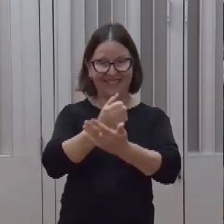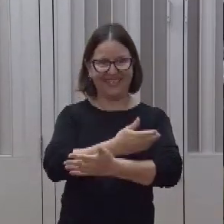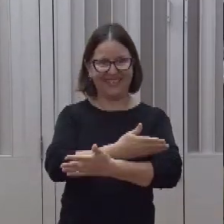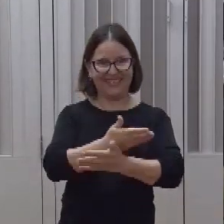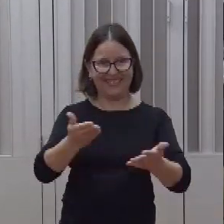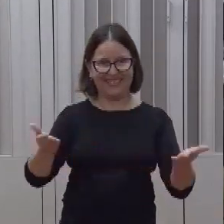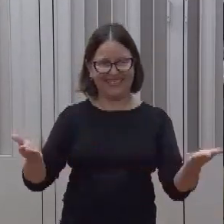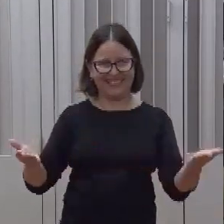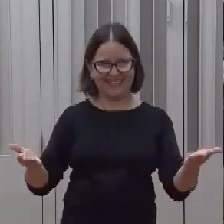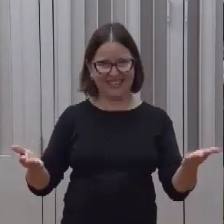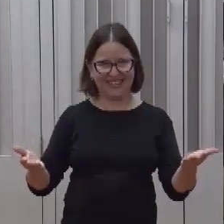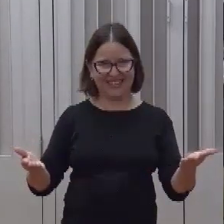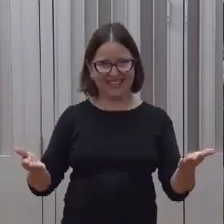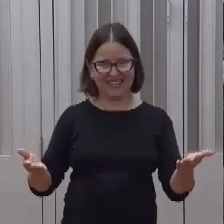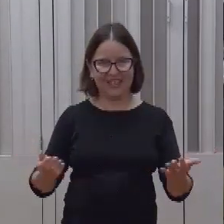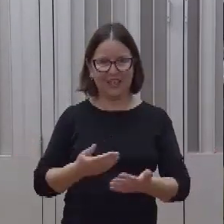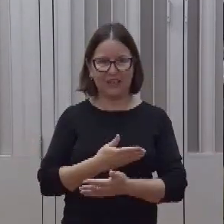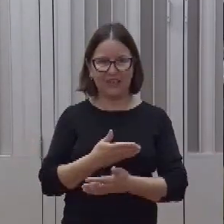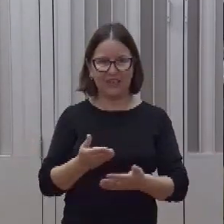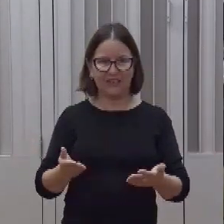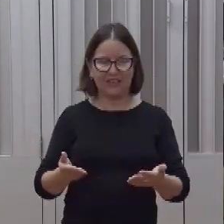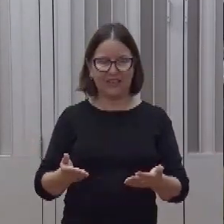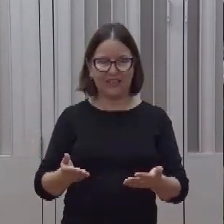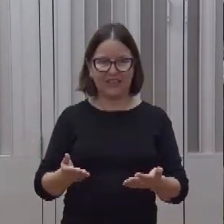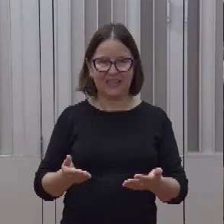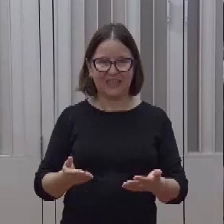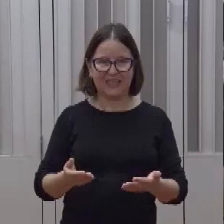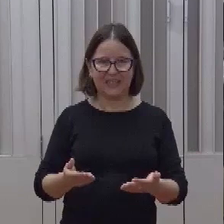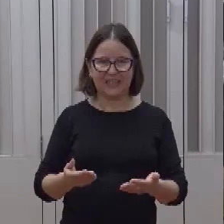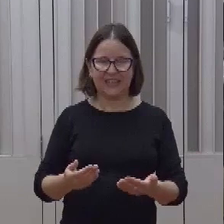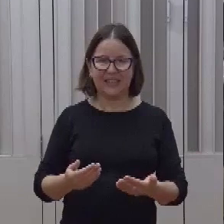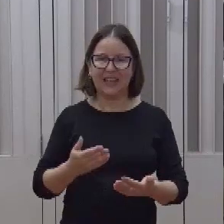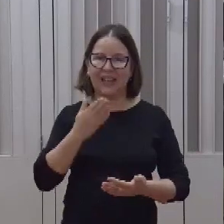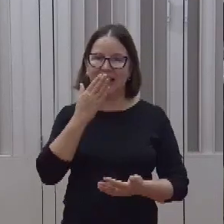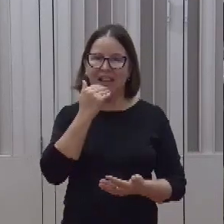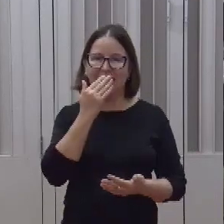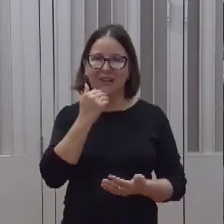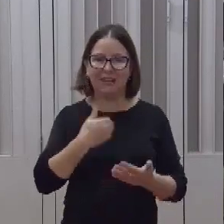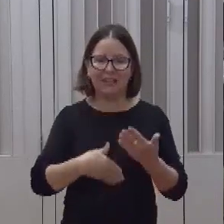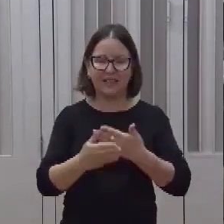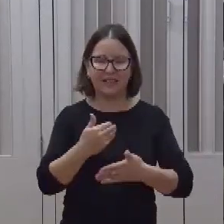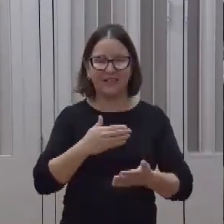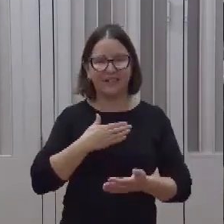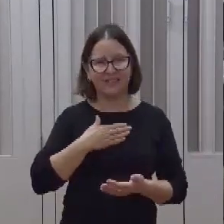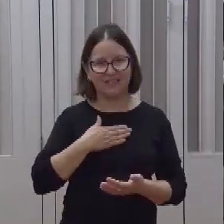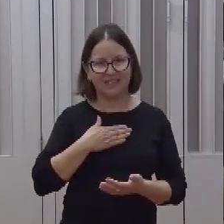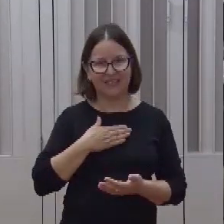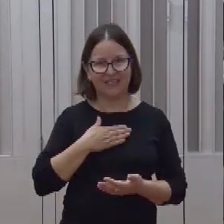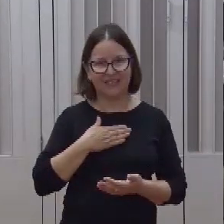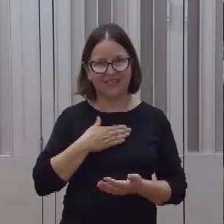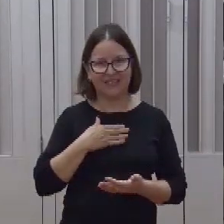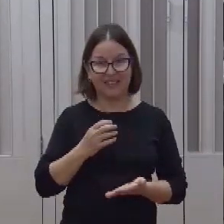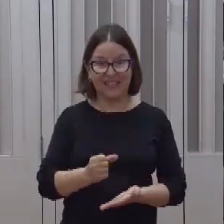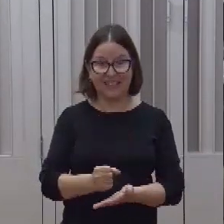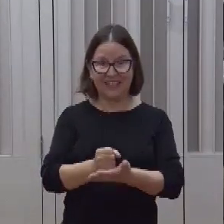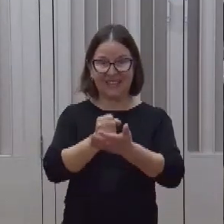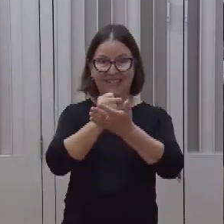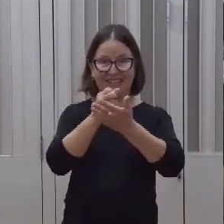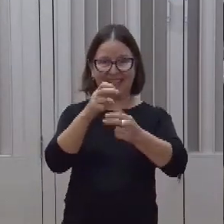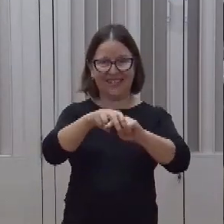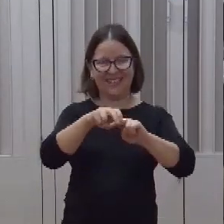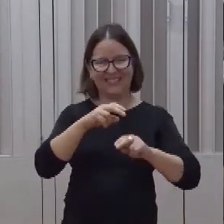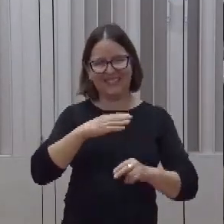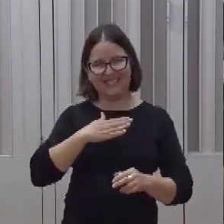vocês. Vocês vão ser alimentados por mim. E vocês vão ser sustentados por